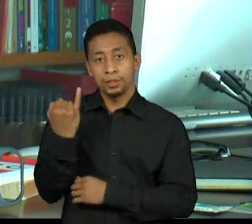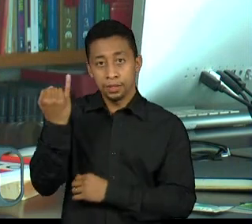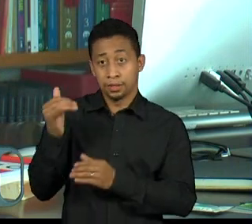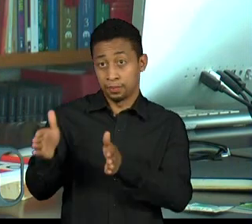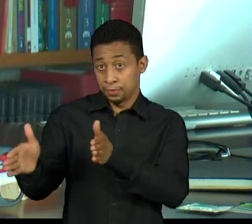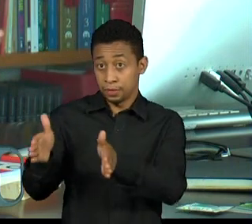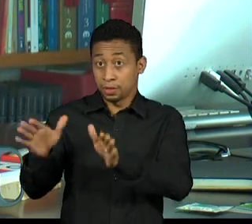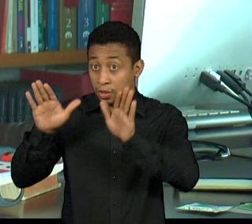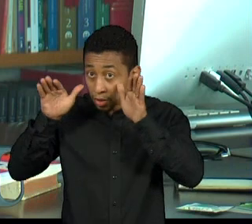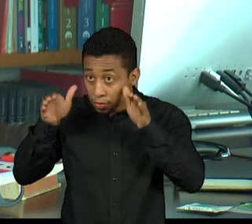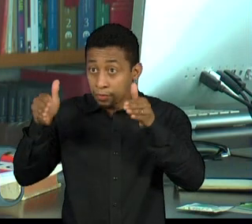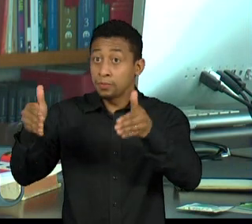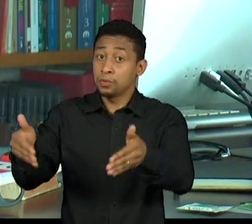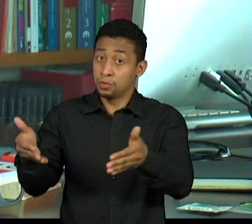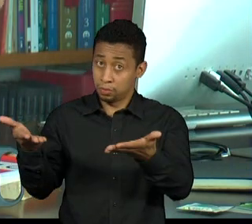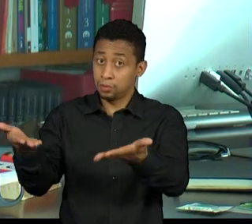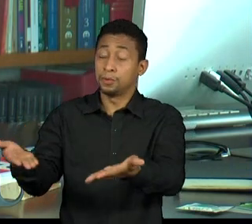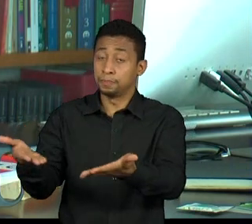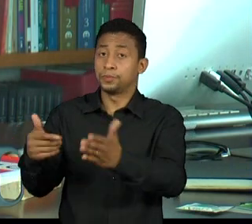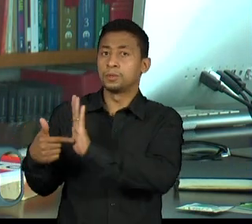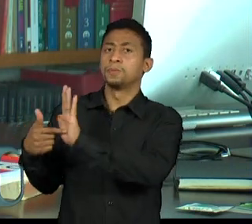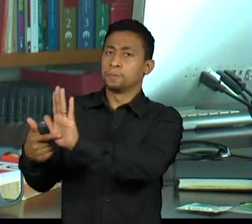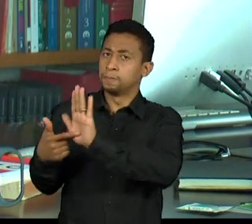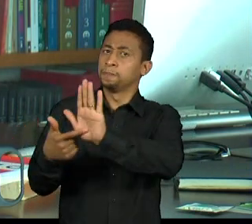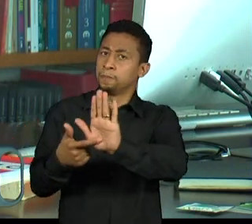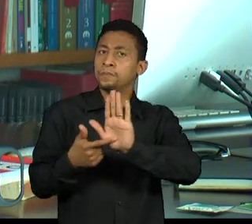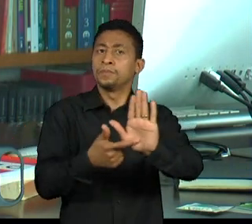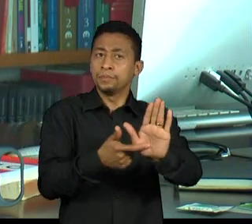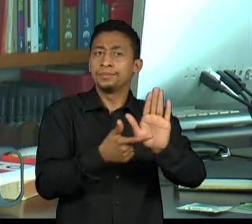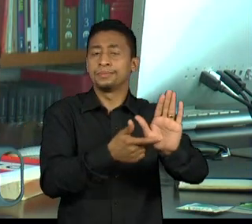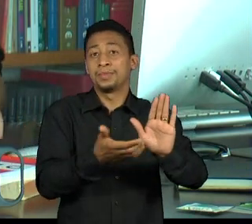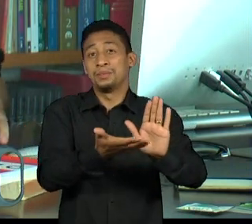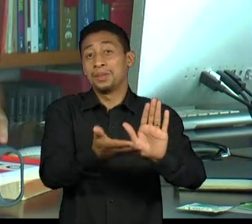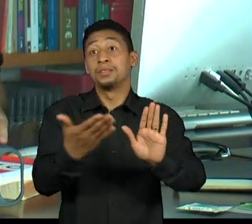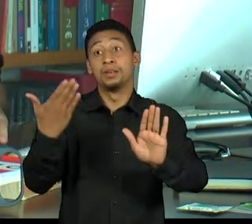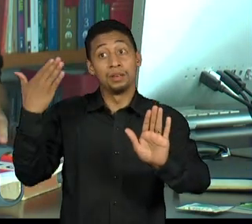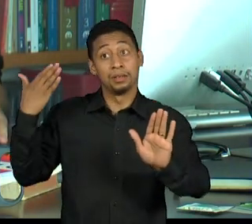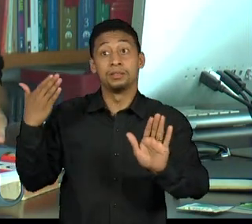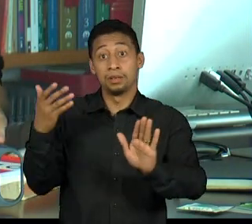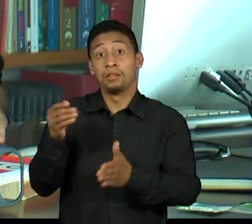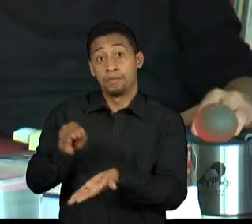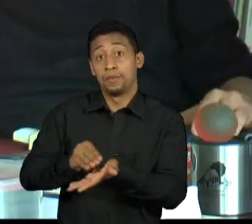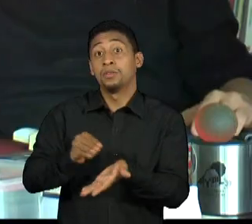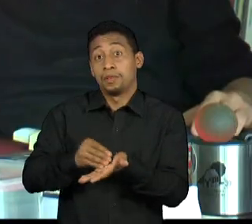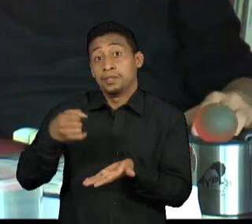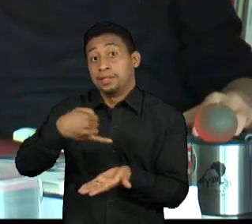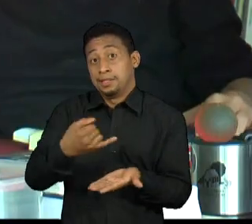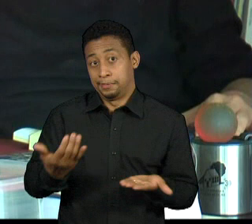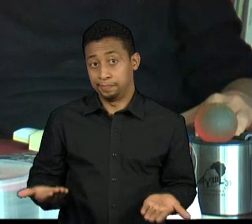da imprensa está enchendo, mas ela já teve bem vazio. Guel.